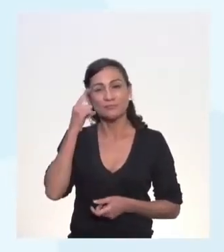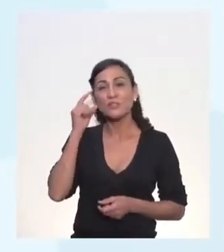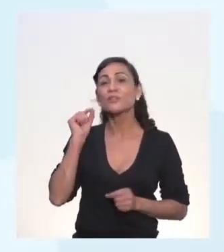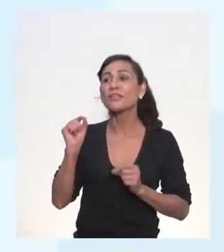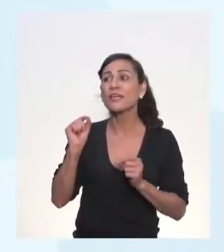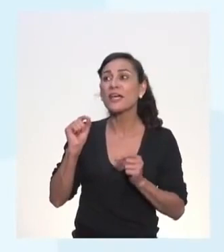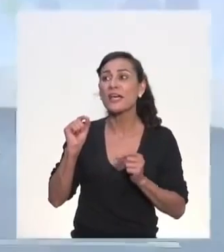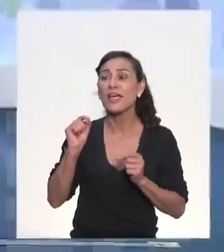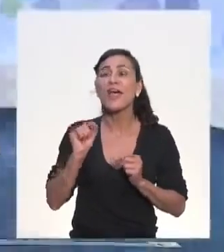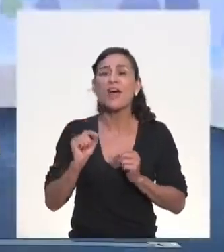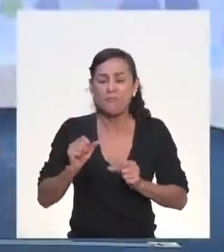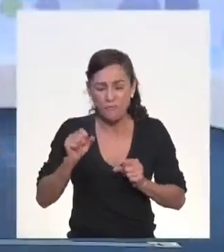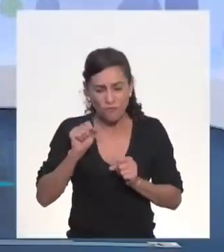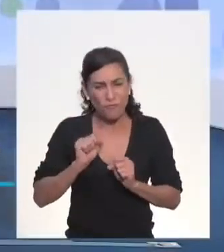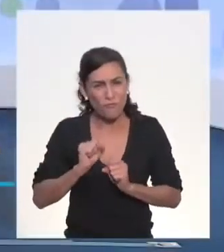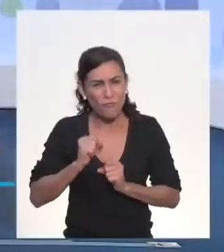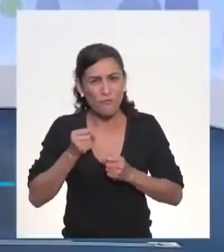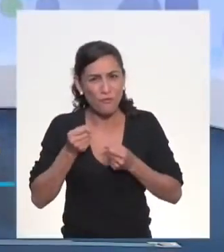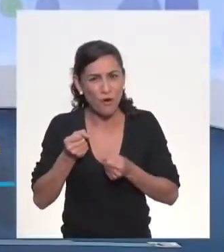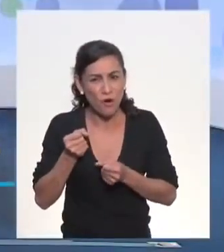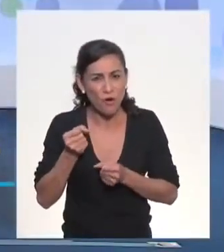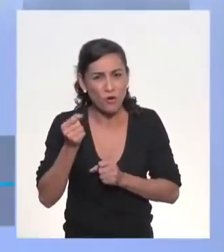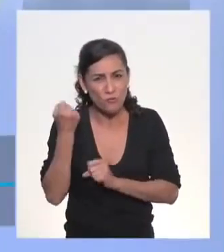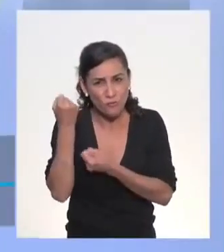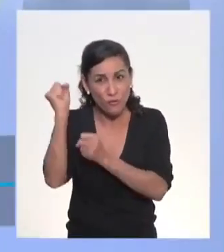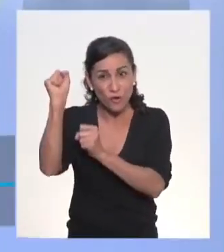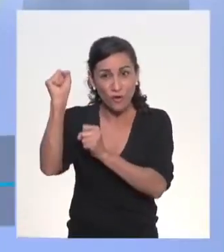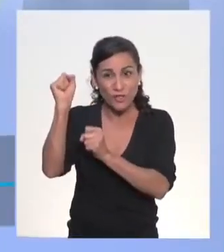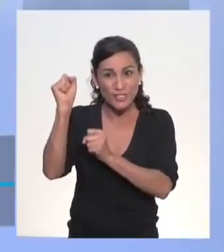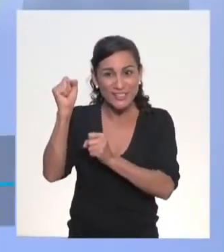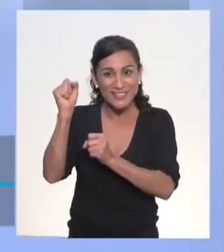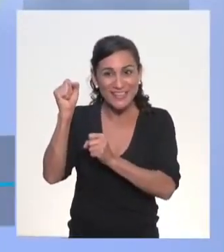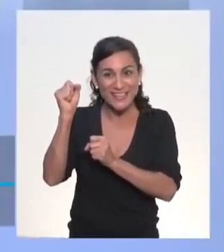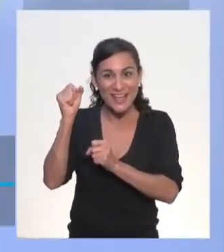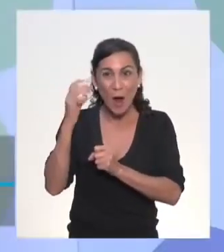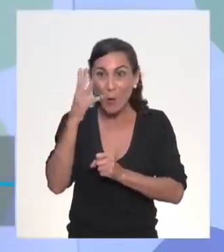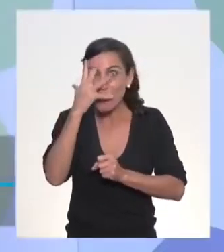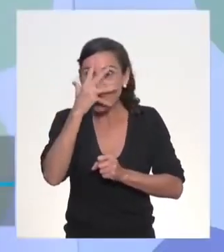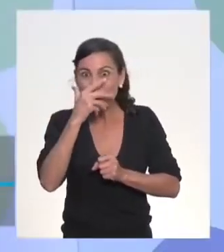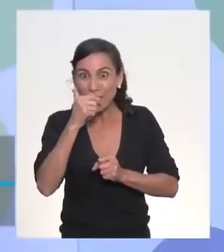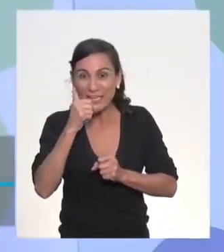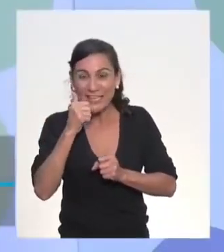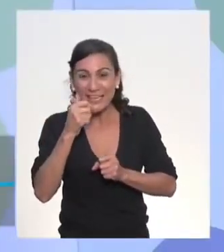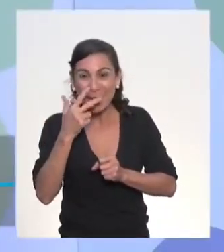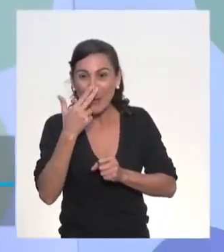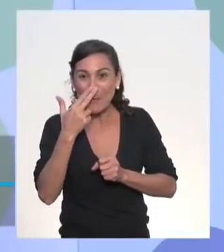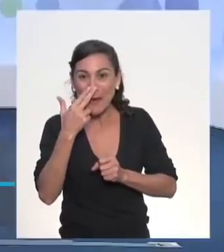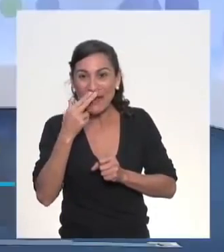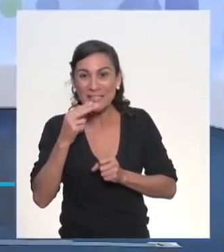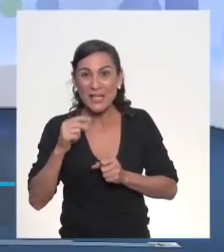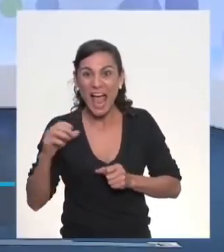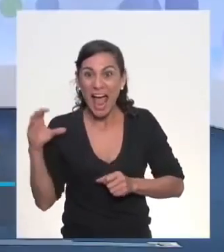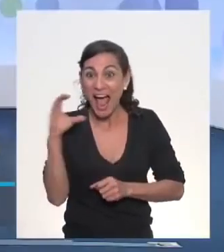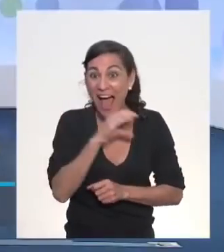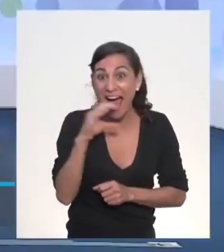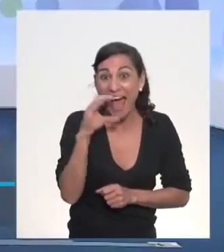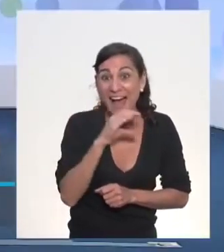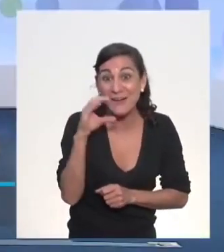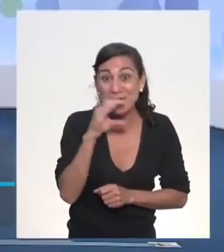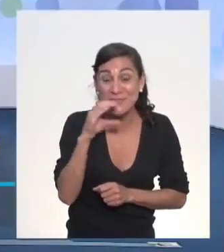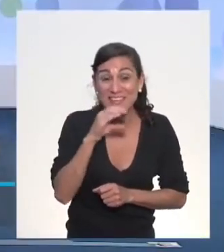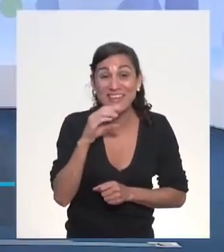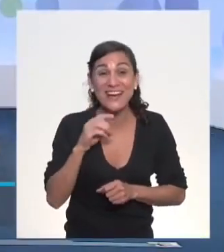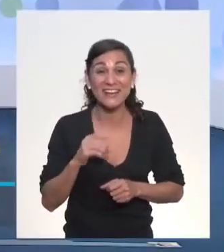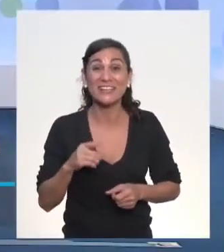ágil. Força. Estilosa. Estilosa. Tem uma capa bacana. Poderosa. Aí, né? Poderosa. Rápida. Gostei do rápido. Até que eu